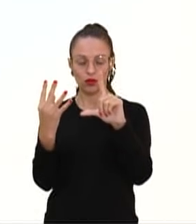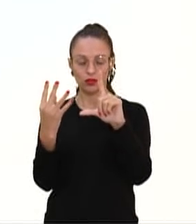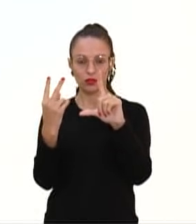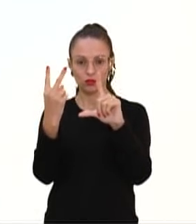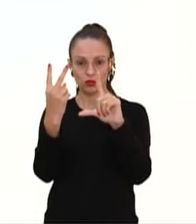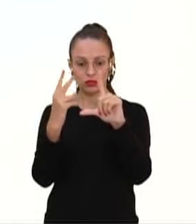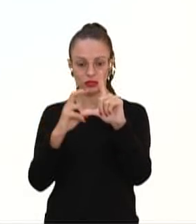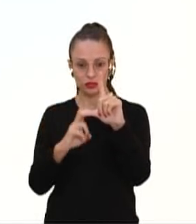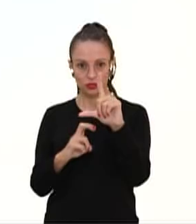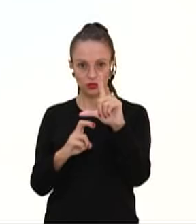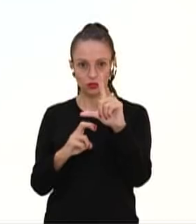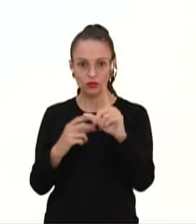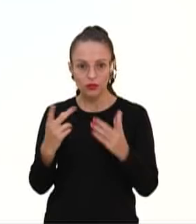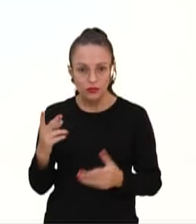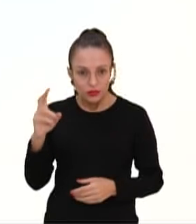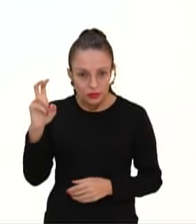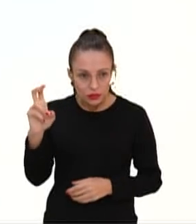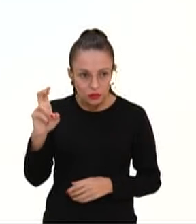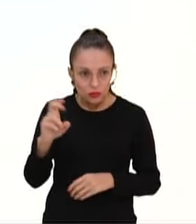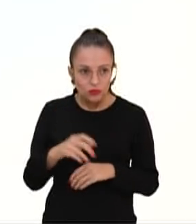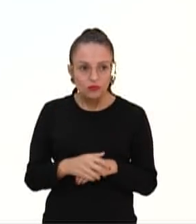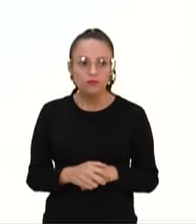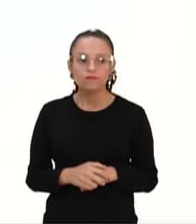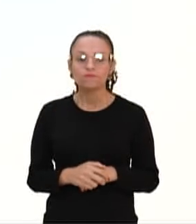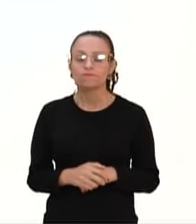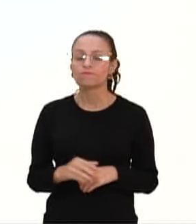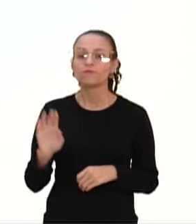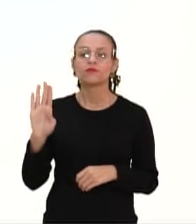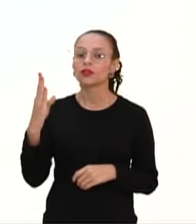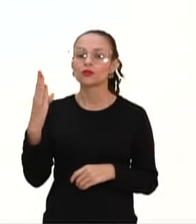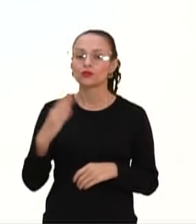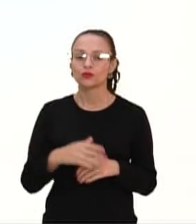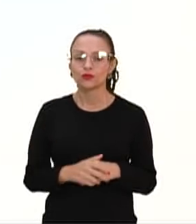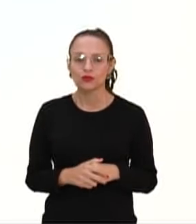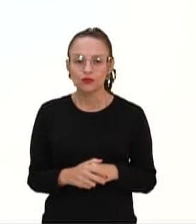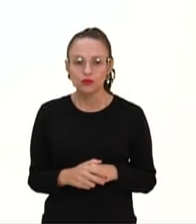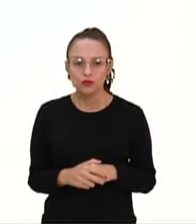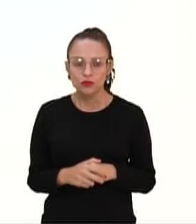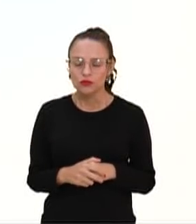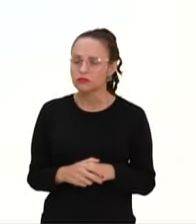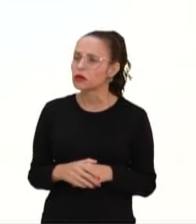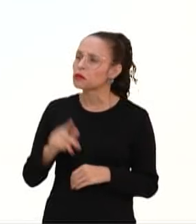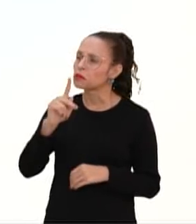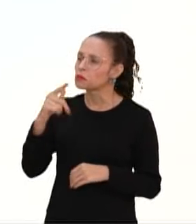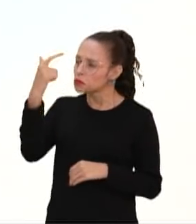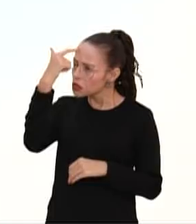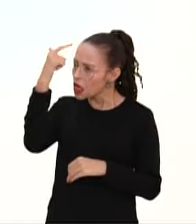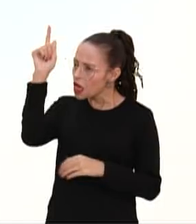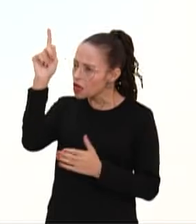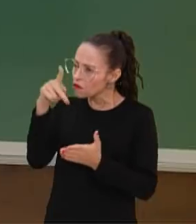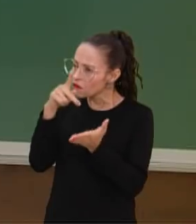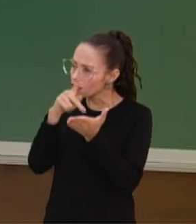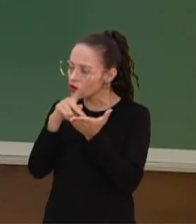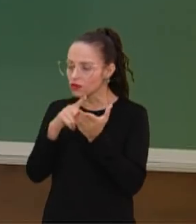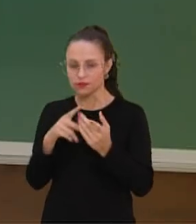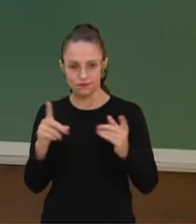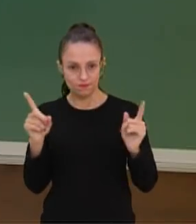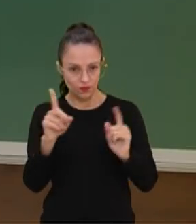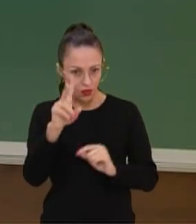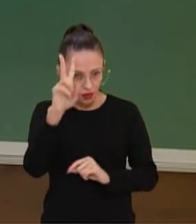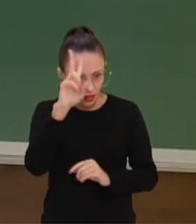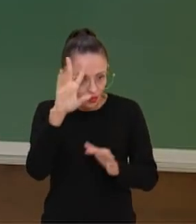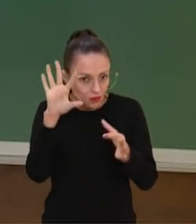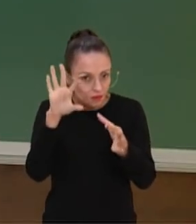2 na base 5, igual a 5. É falso. Aí você fala, eu achei que era verdadeiro. Vamos